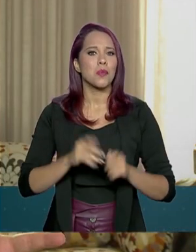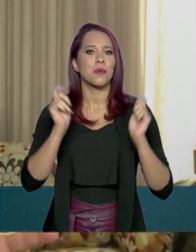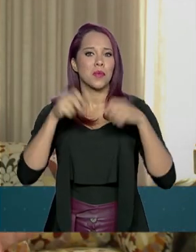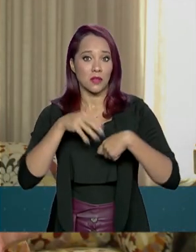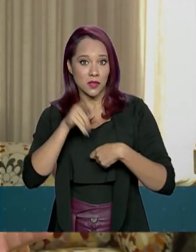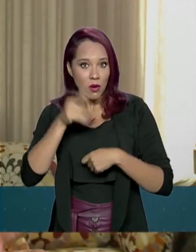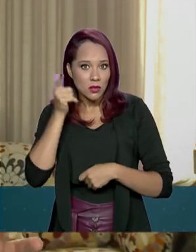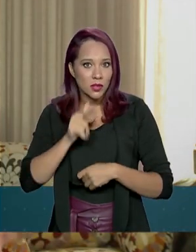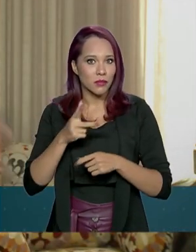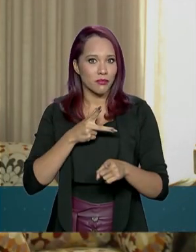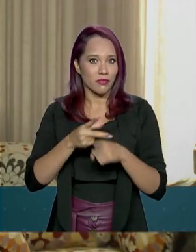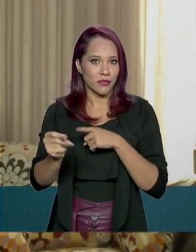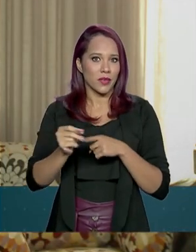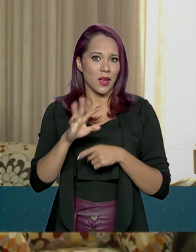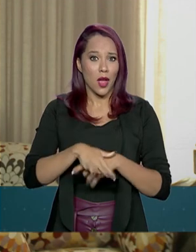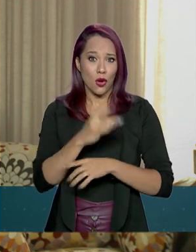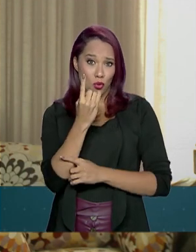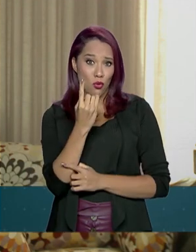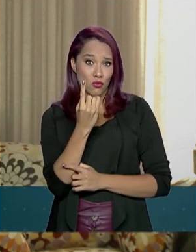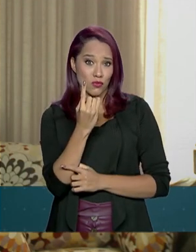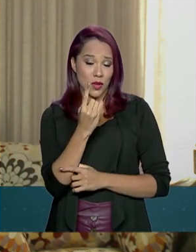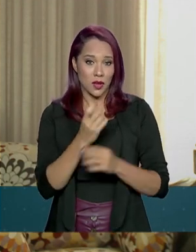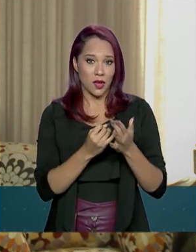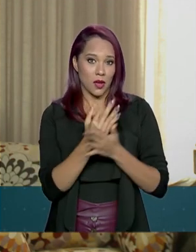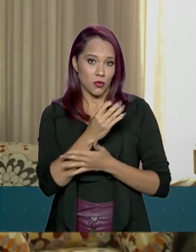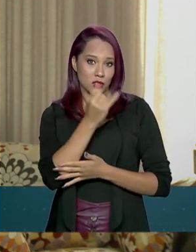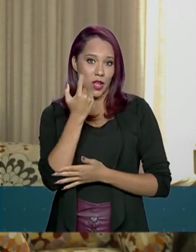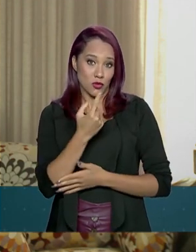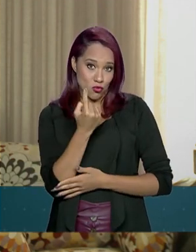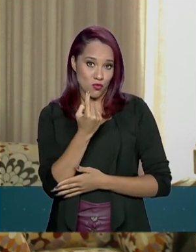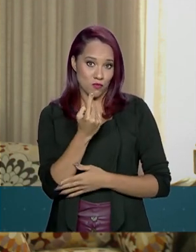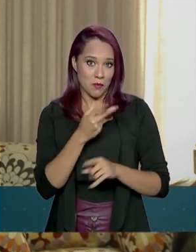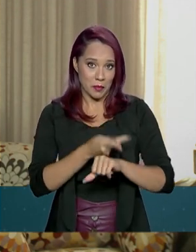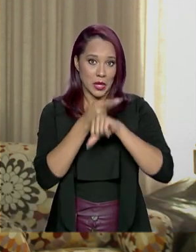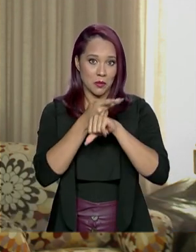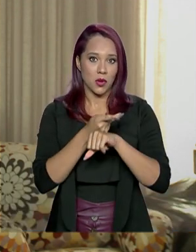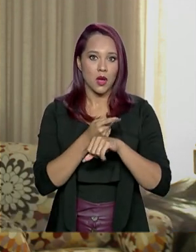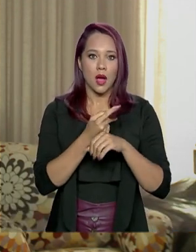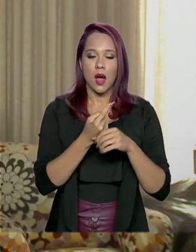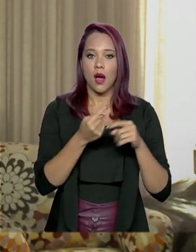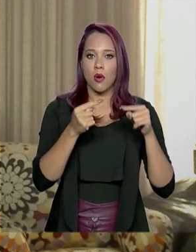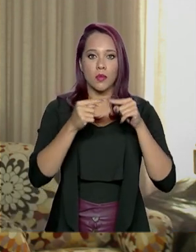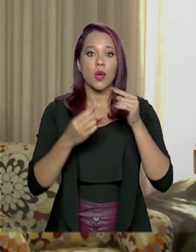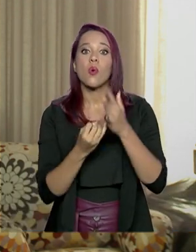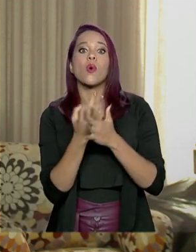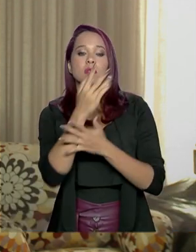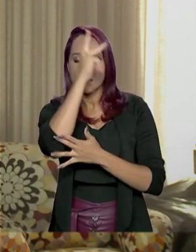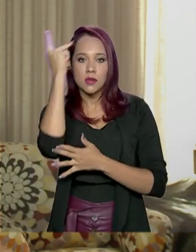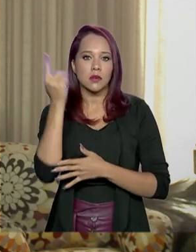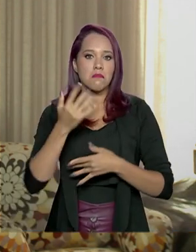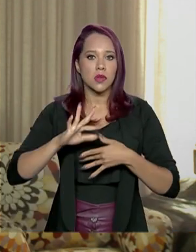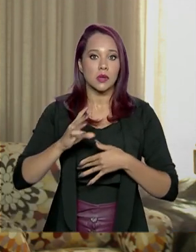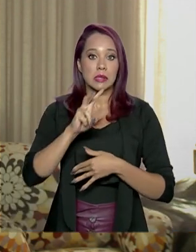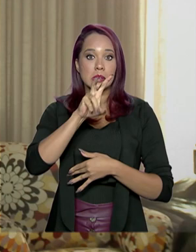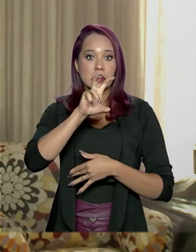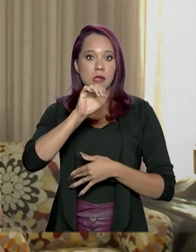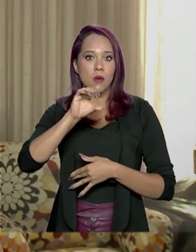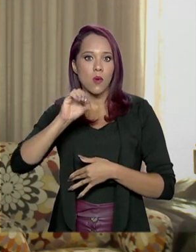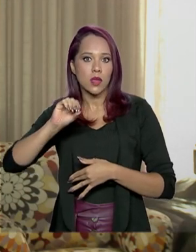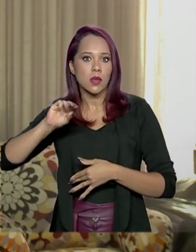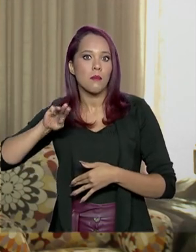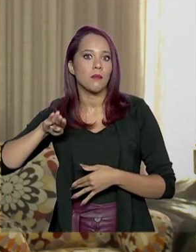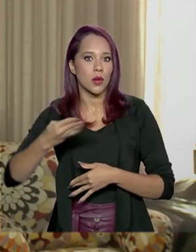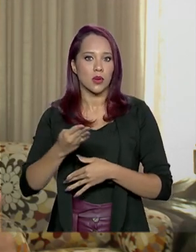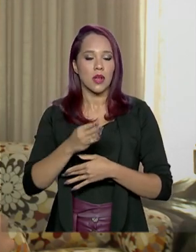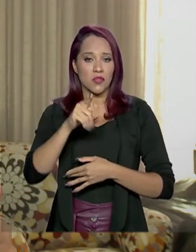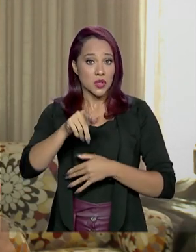chance de você ganhar então seria um que o mercado favoráveis que nós temos em relação a todos os casos possíveis são aproximadamente 50 milhões você